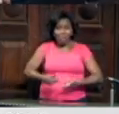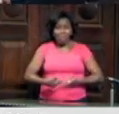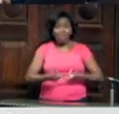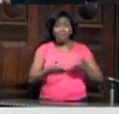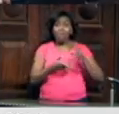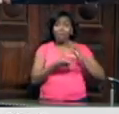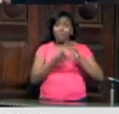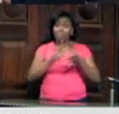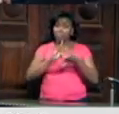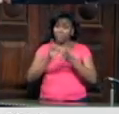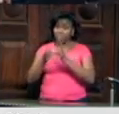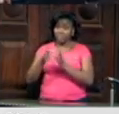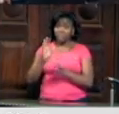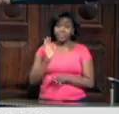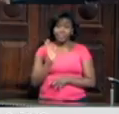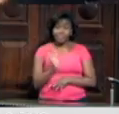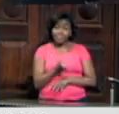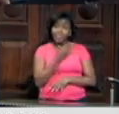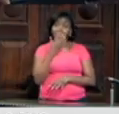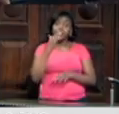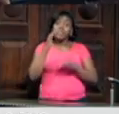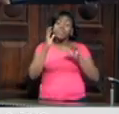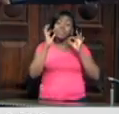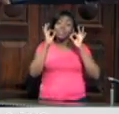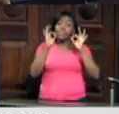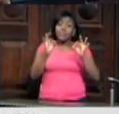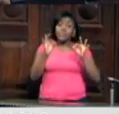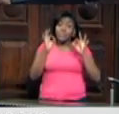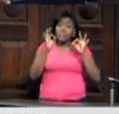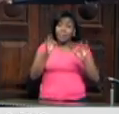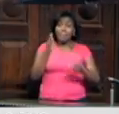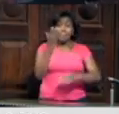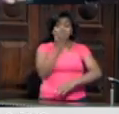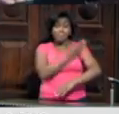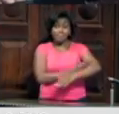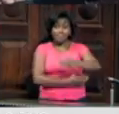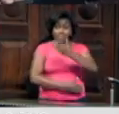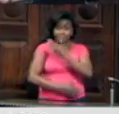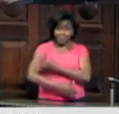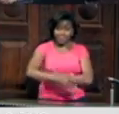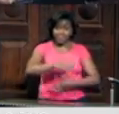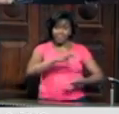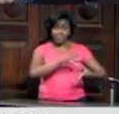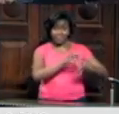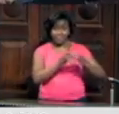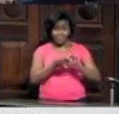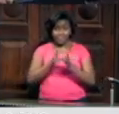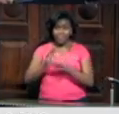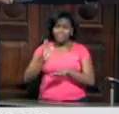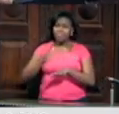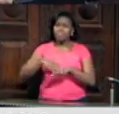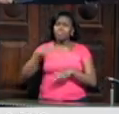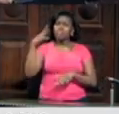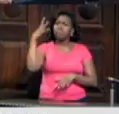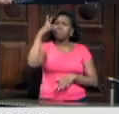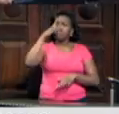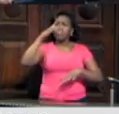acabou, e especialmente ainda, se me permita, a Paralimpíada, a mais bela